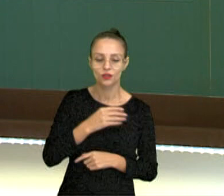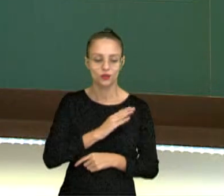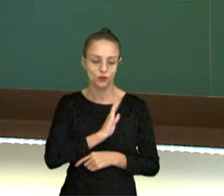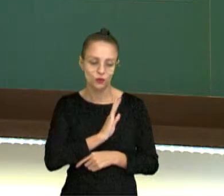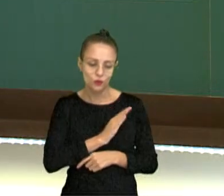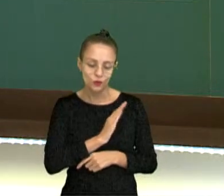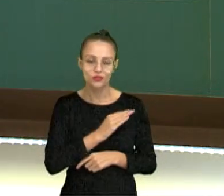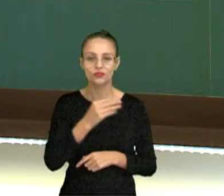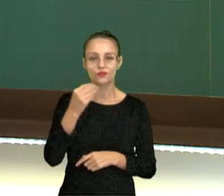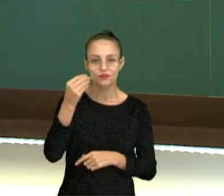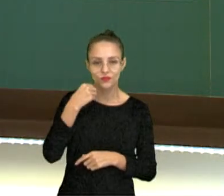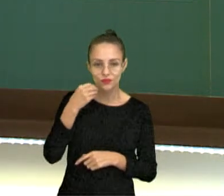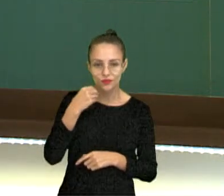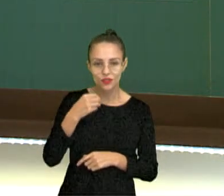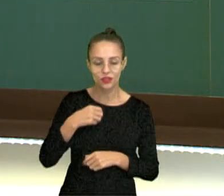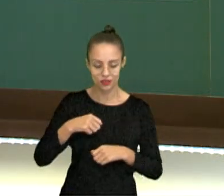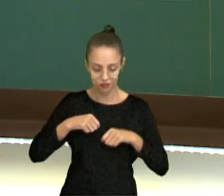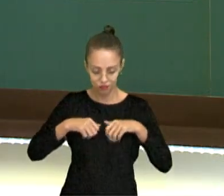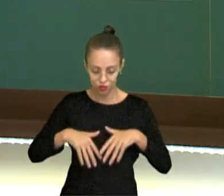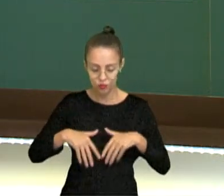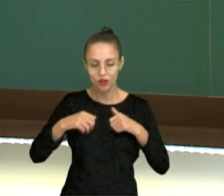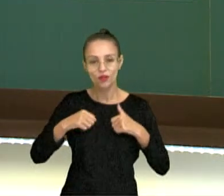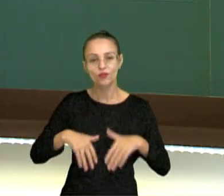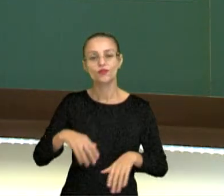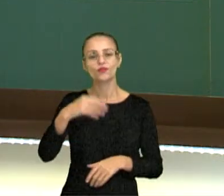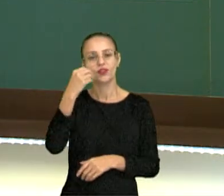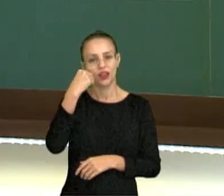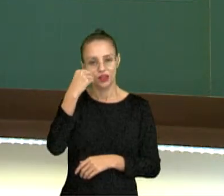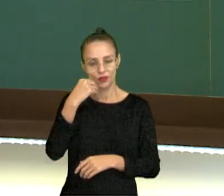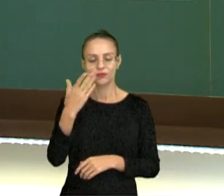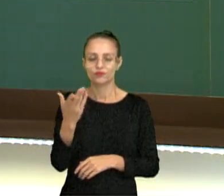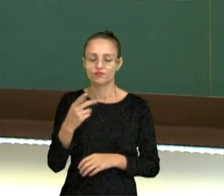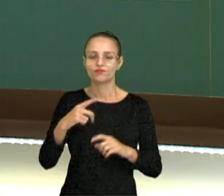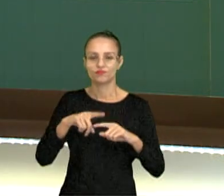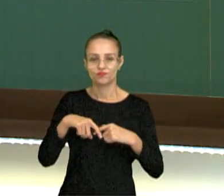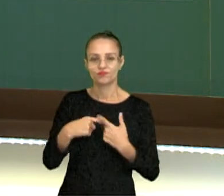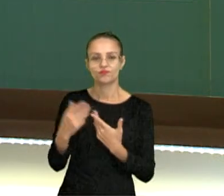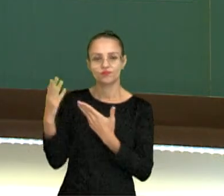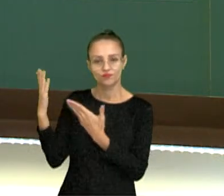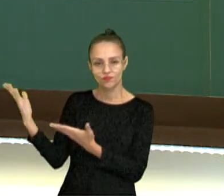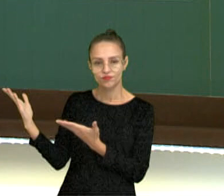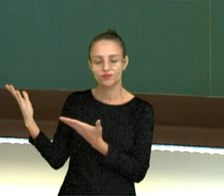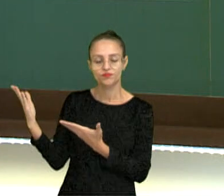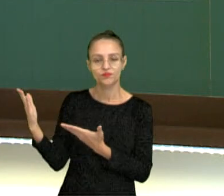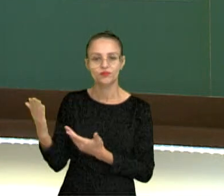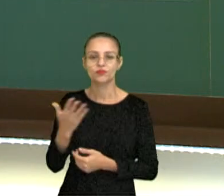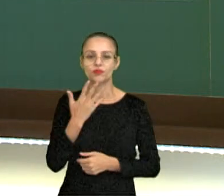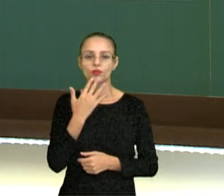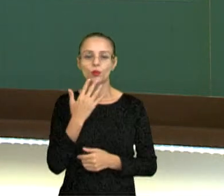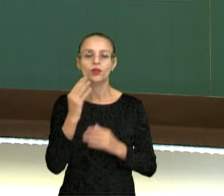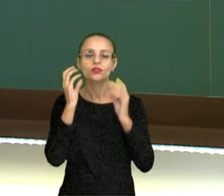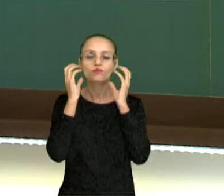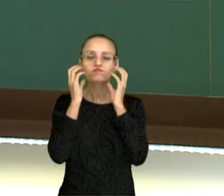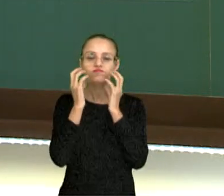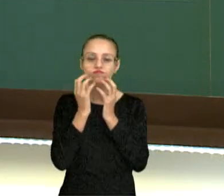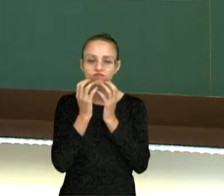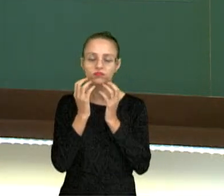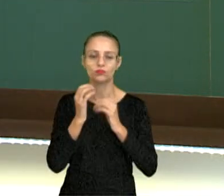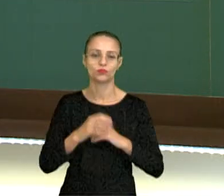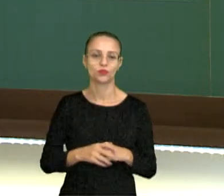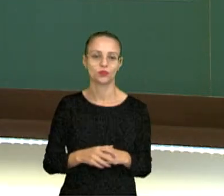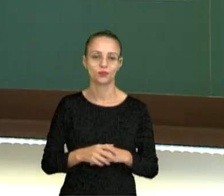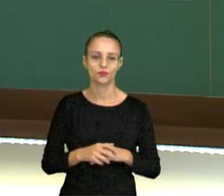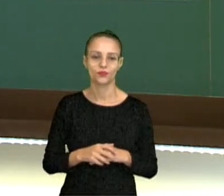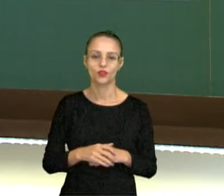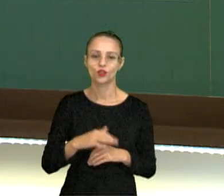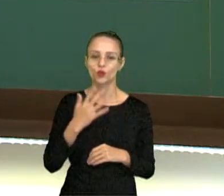mais fraquinho, o pulmão mais fraquinho. Percebam novamente a imagem desse senhor, a coloração da barba, a